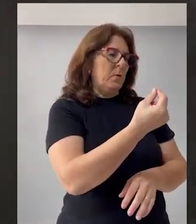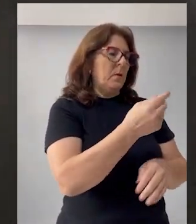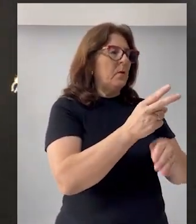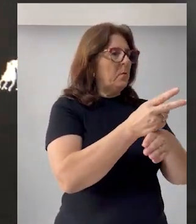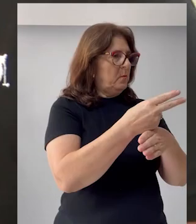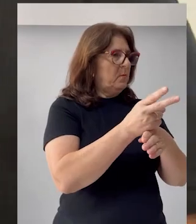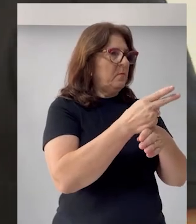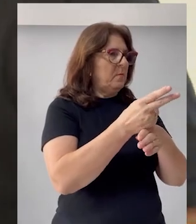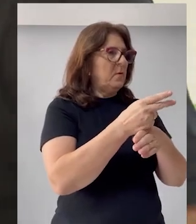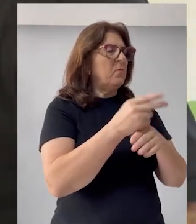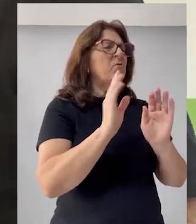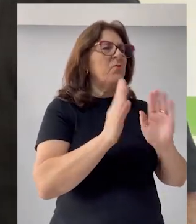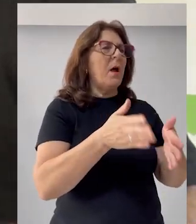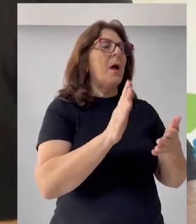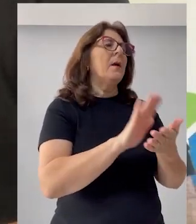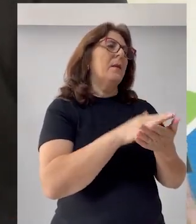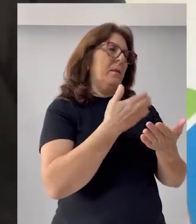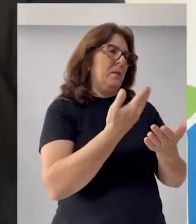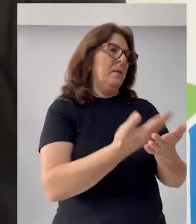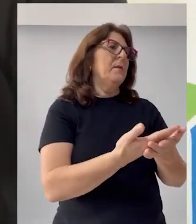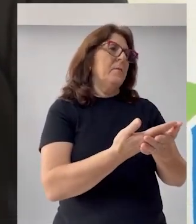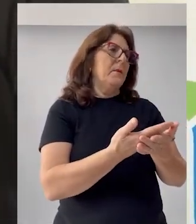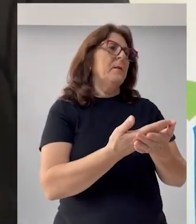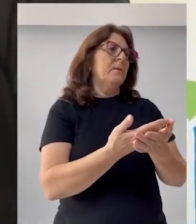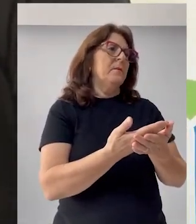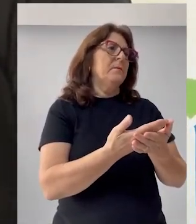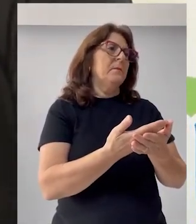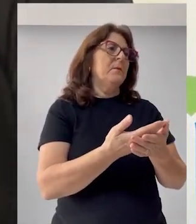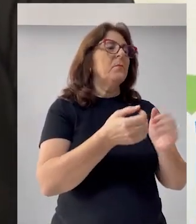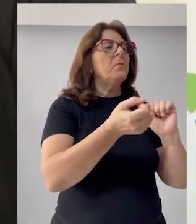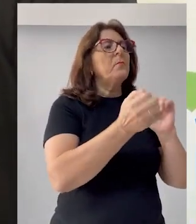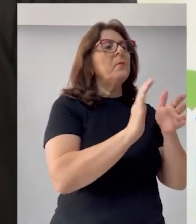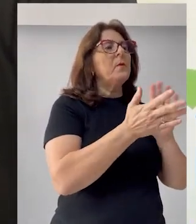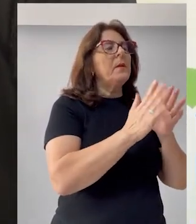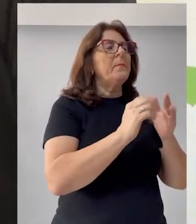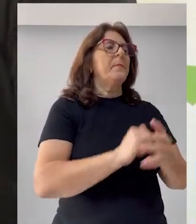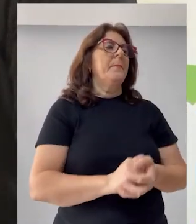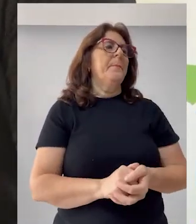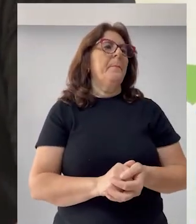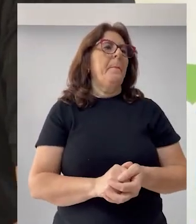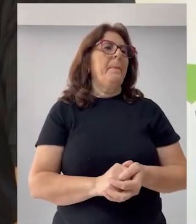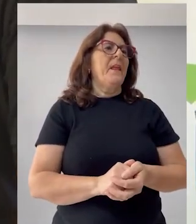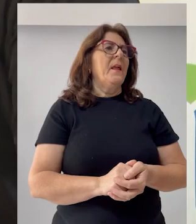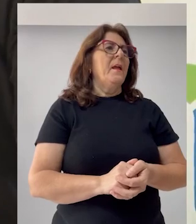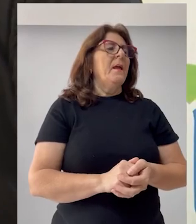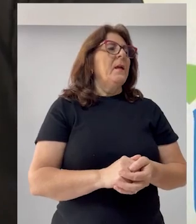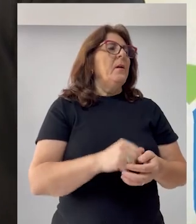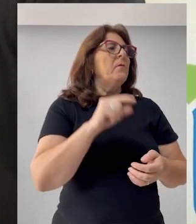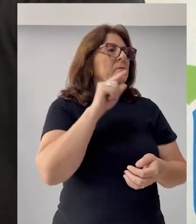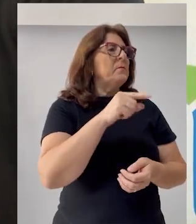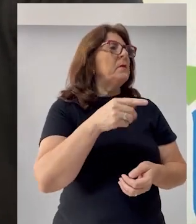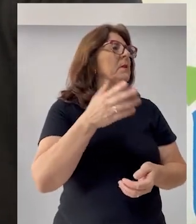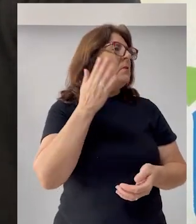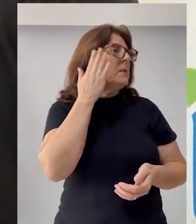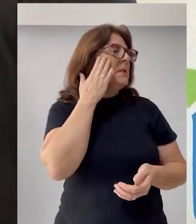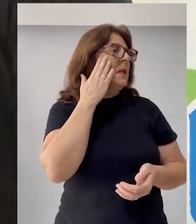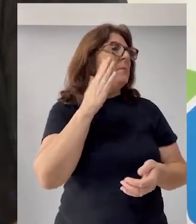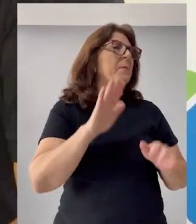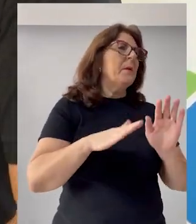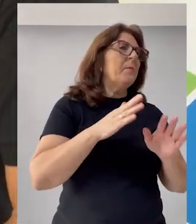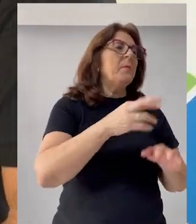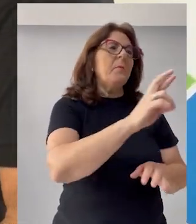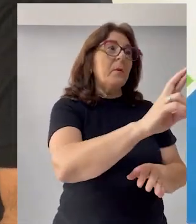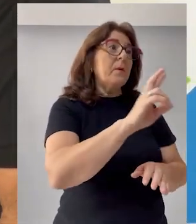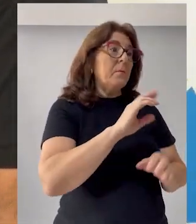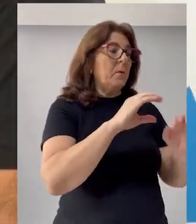vídeos que foram interpretados aí com libras. E Antônio, você já tem um feedback